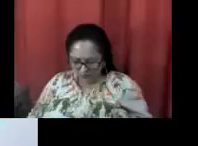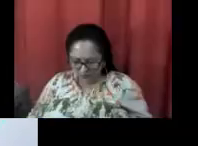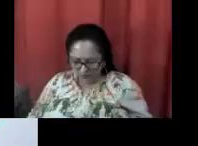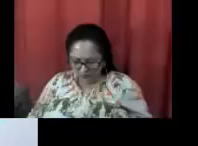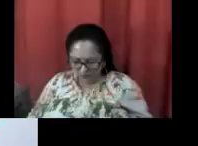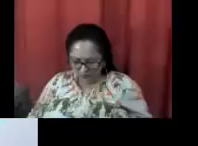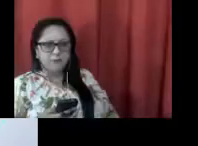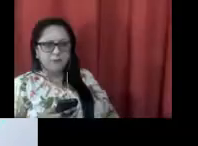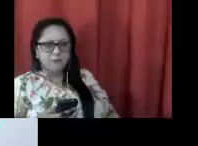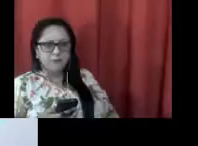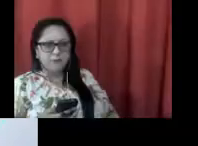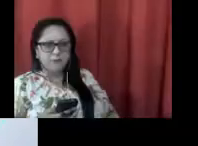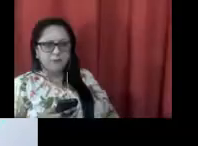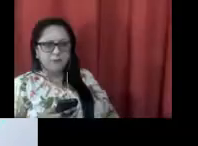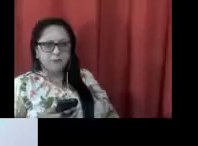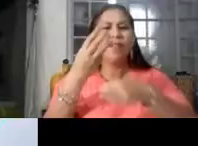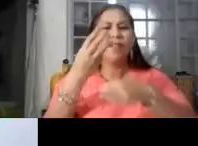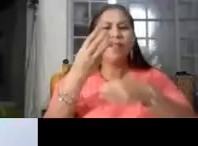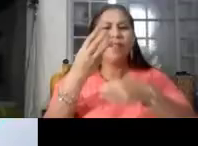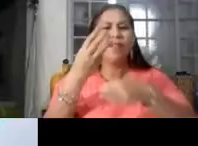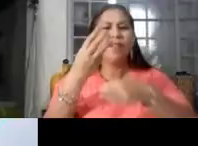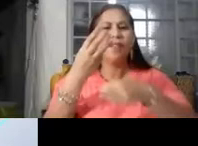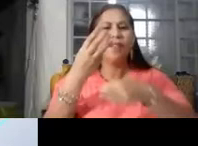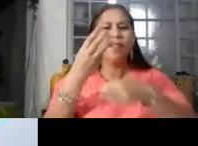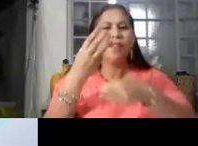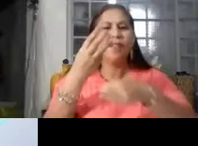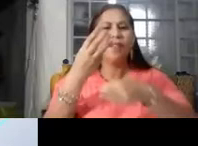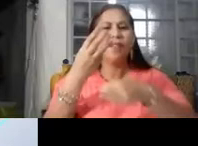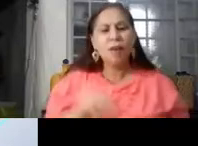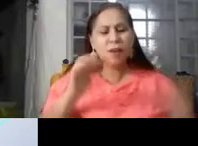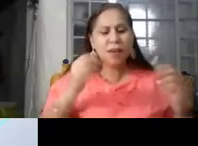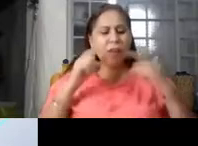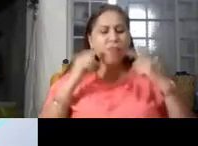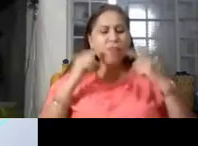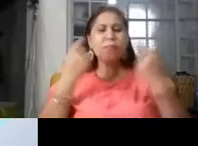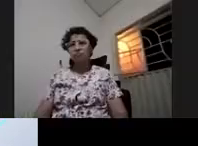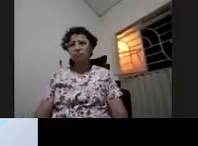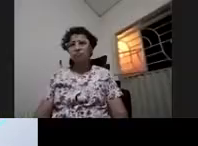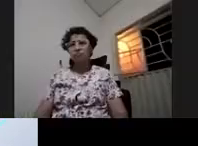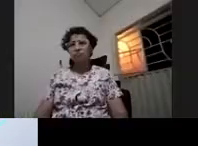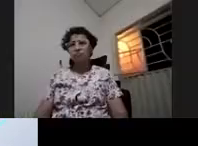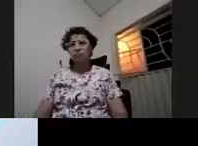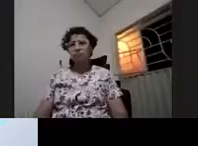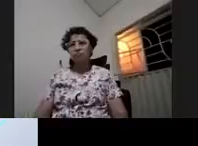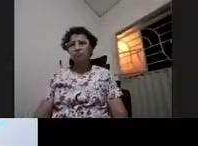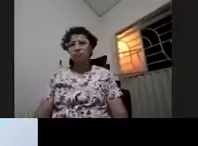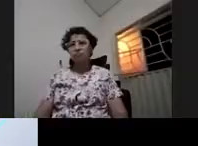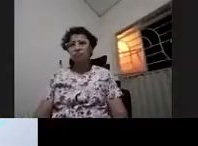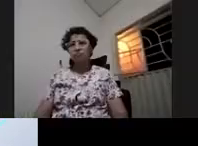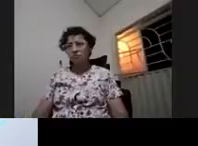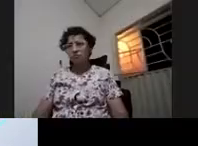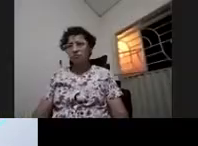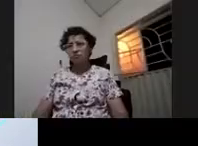de papel. O WhatsApp é fácil, que todo mundo usa, né? É um Ok, agora aviãozinho de papel. a gente vai para nós estamos